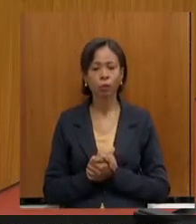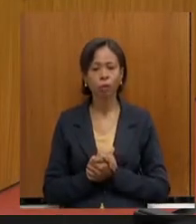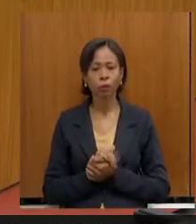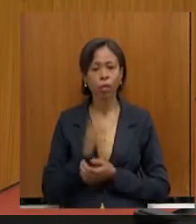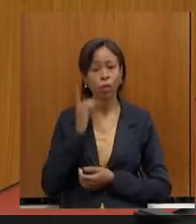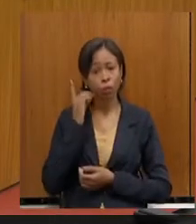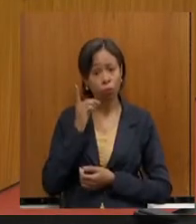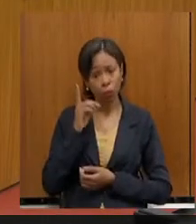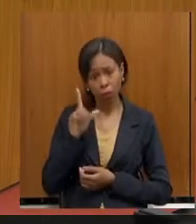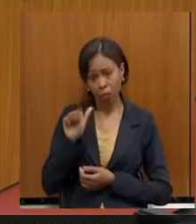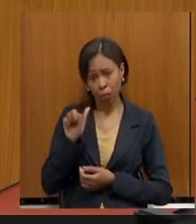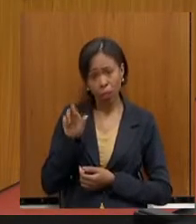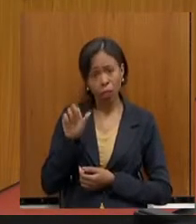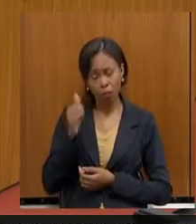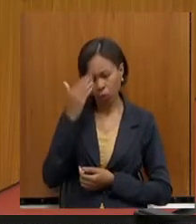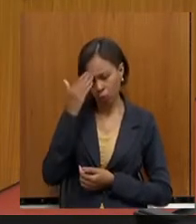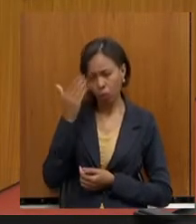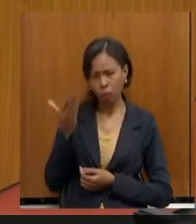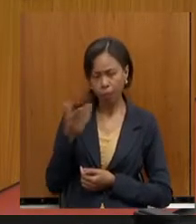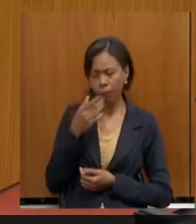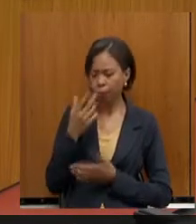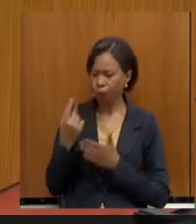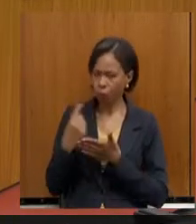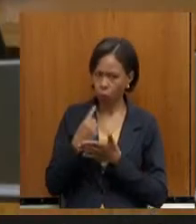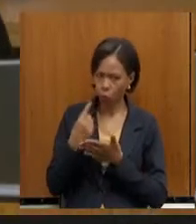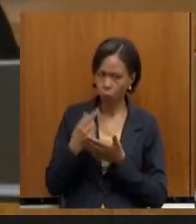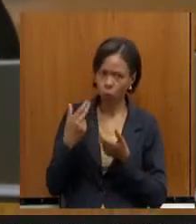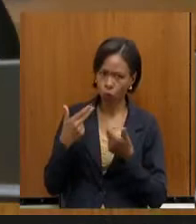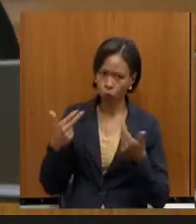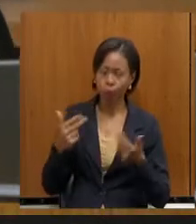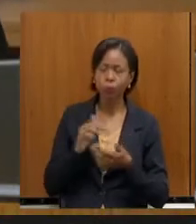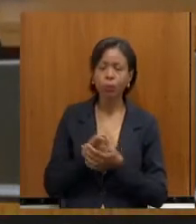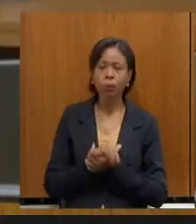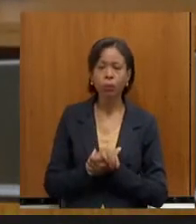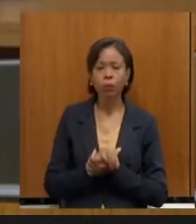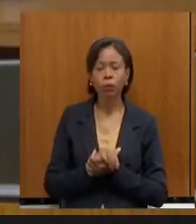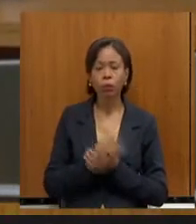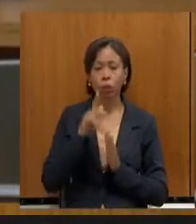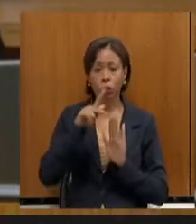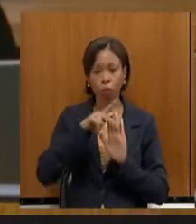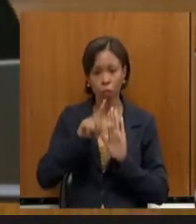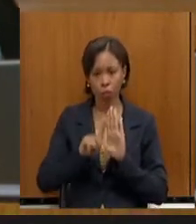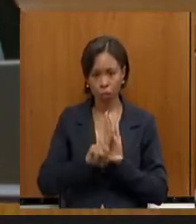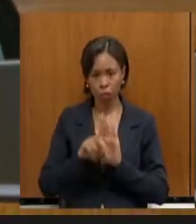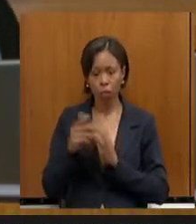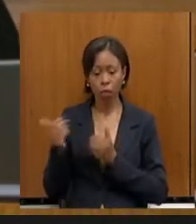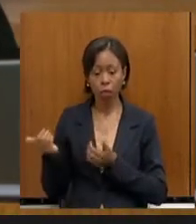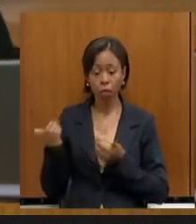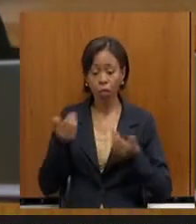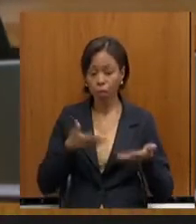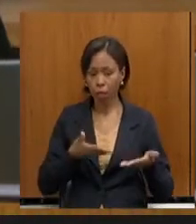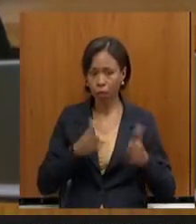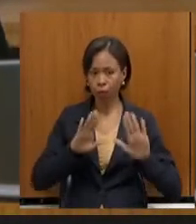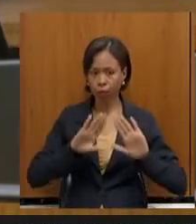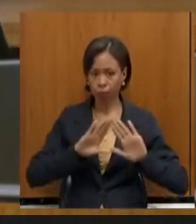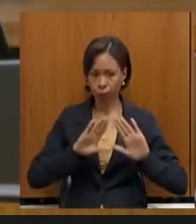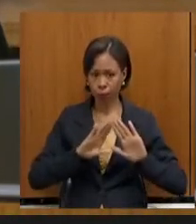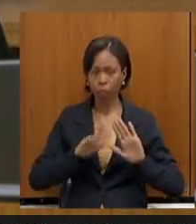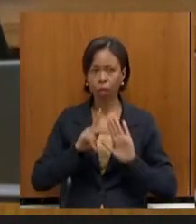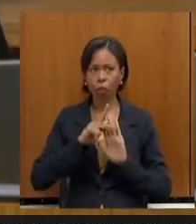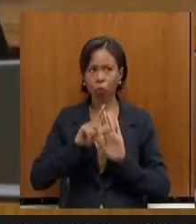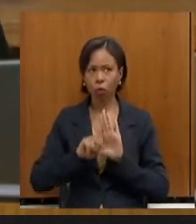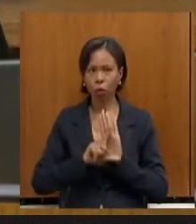Laura Serrano o projeto de lei que foi encaminhado a esta Assembleia ele tem exatamente